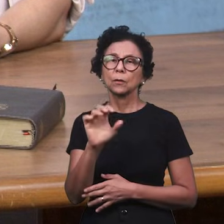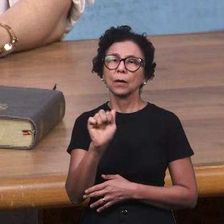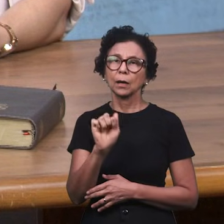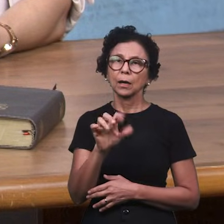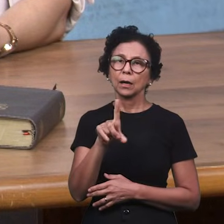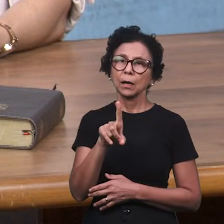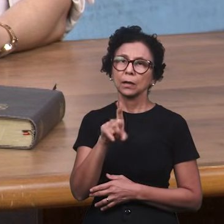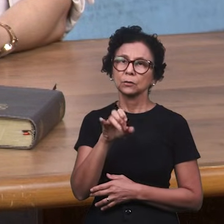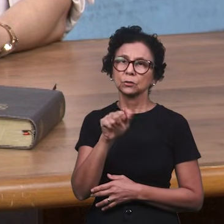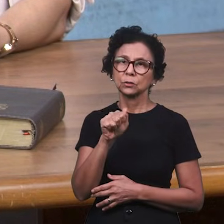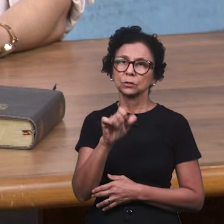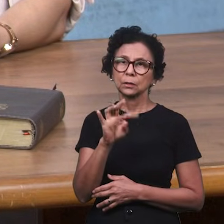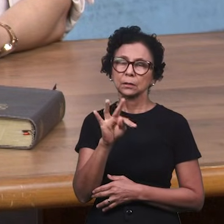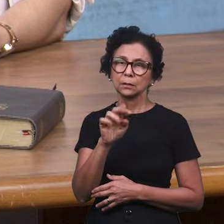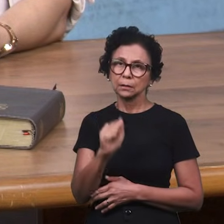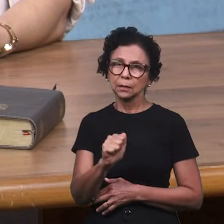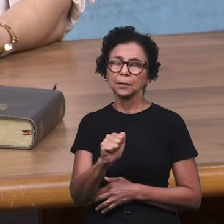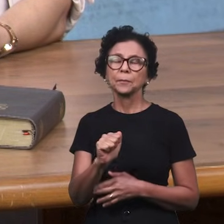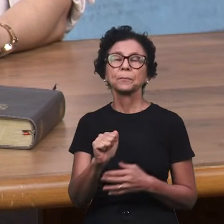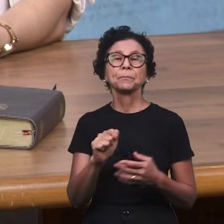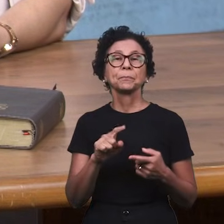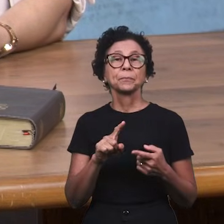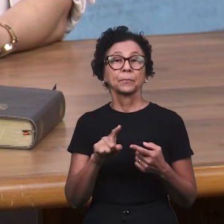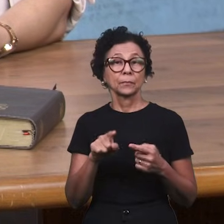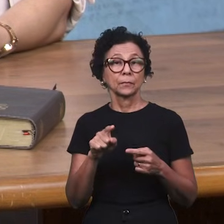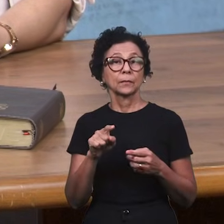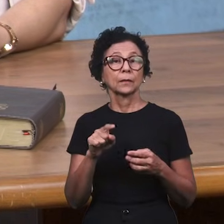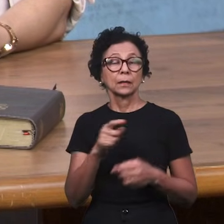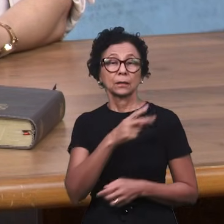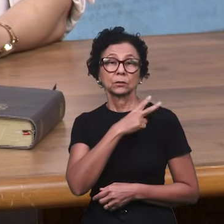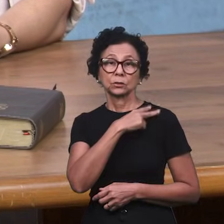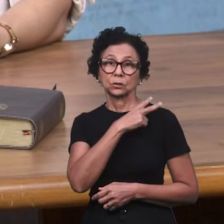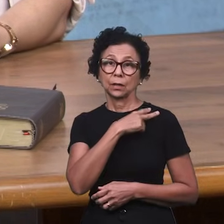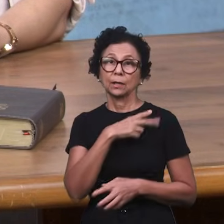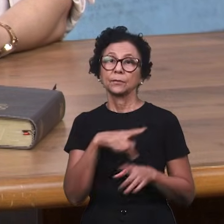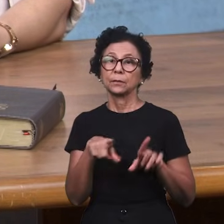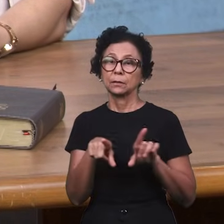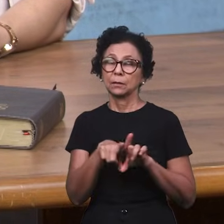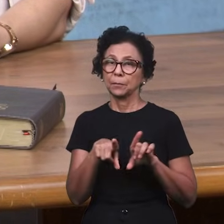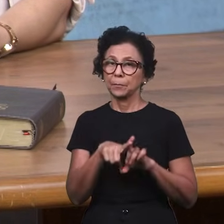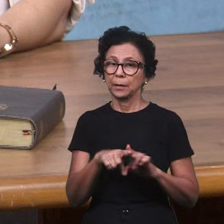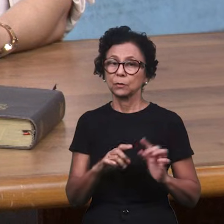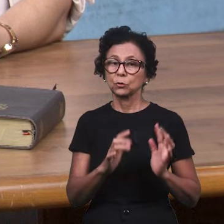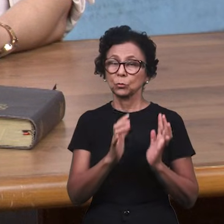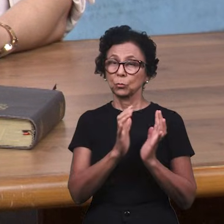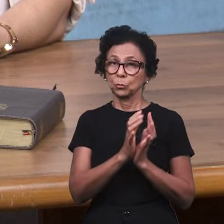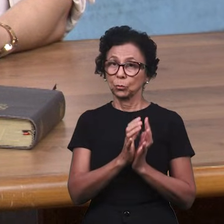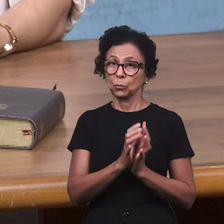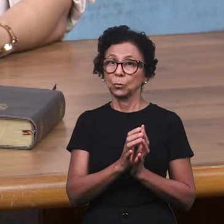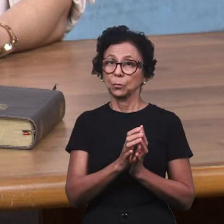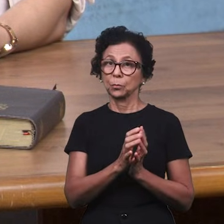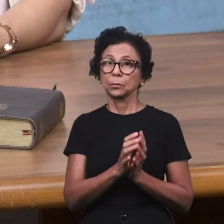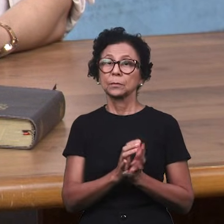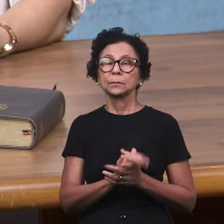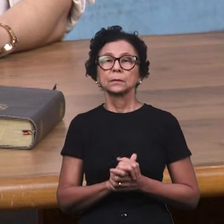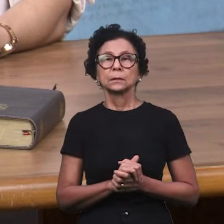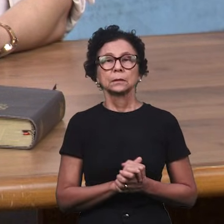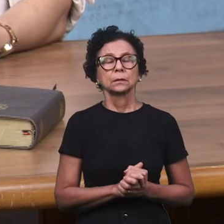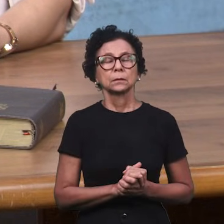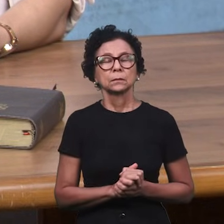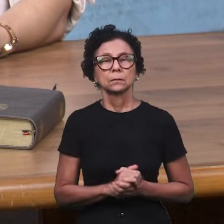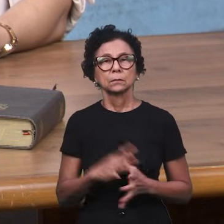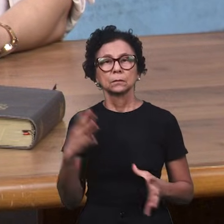de Sisa, o Rubenita, chefe dos Rubenitas, todavia sobre ele havia